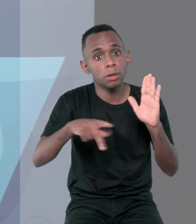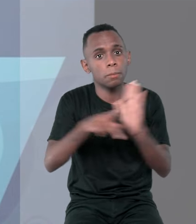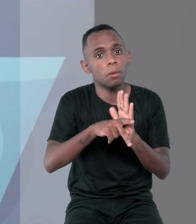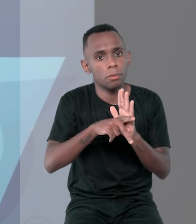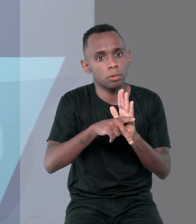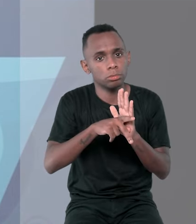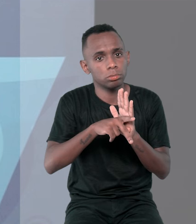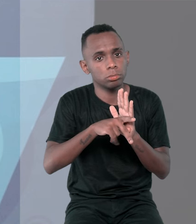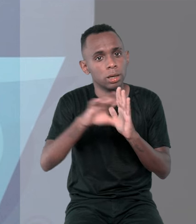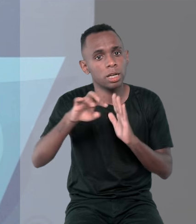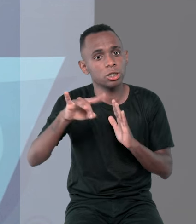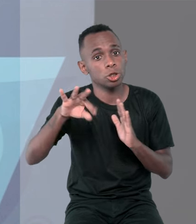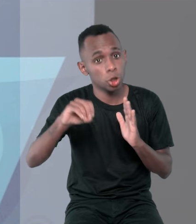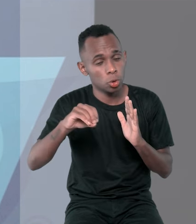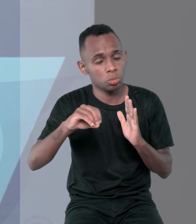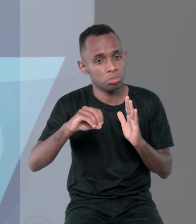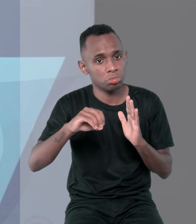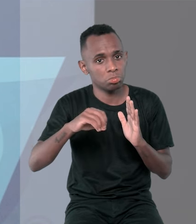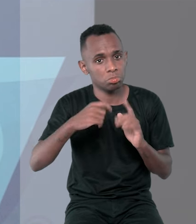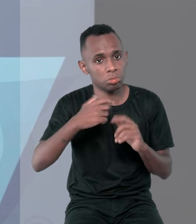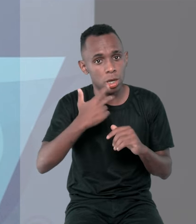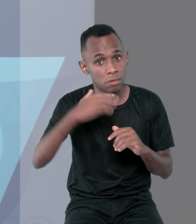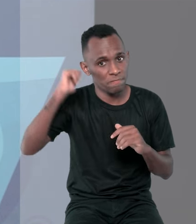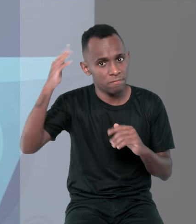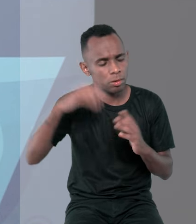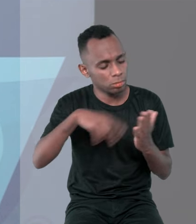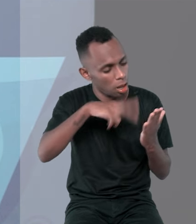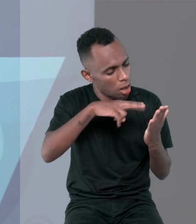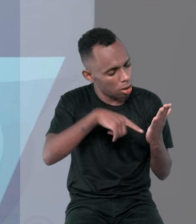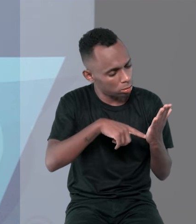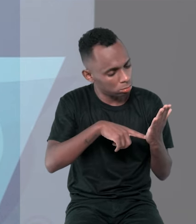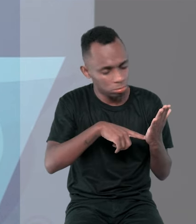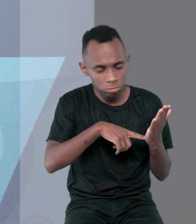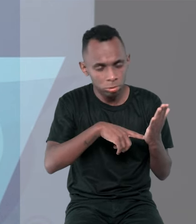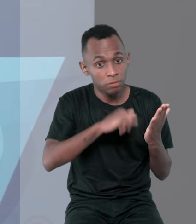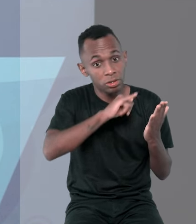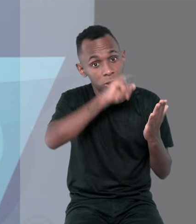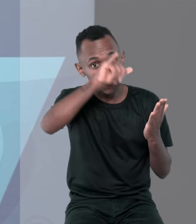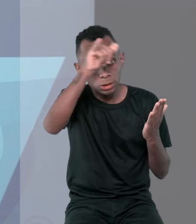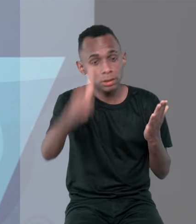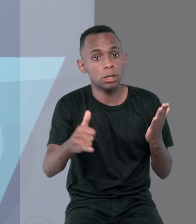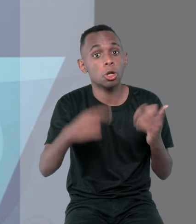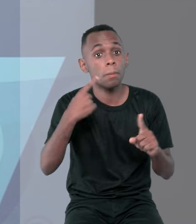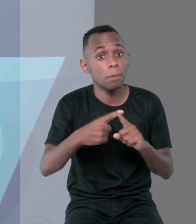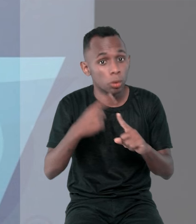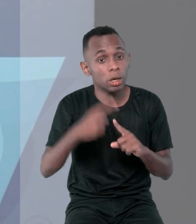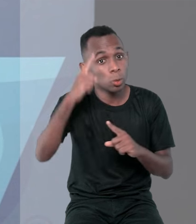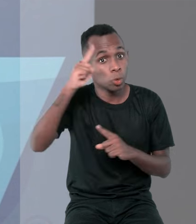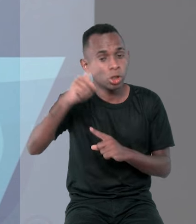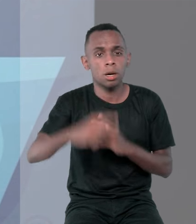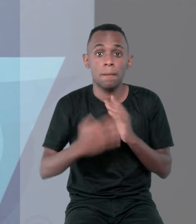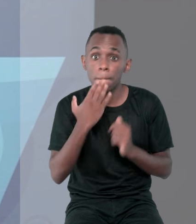Dostoiévski. Na verdade, você não estava lendo. Você estava dizendo os trechos porque naquele dia em que